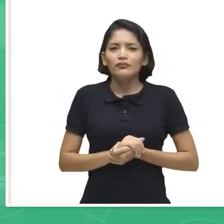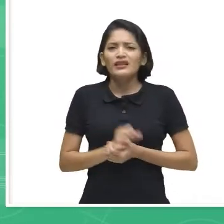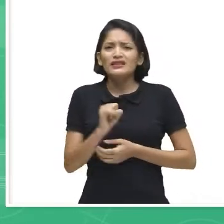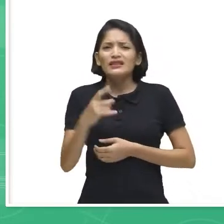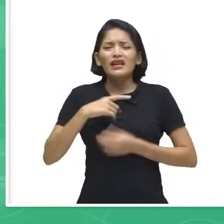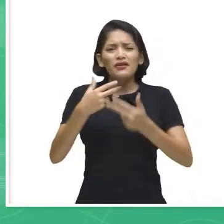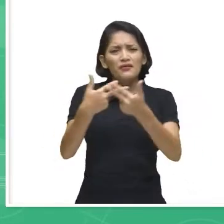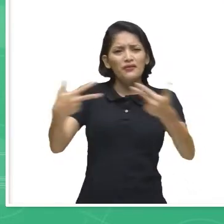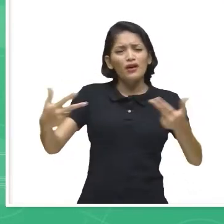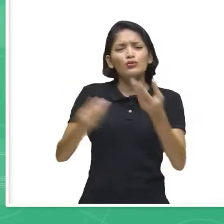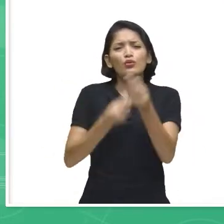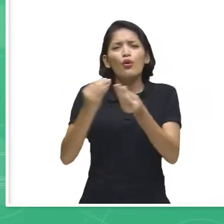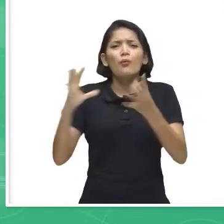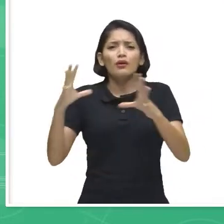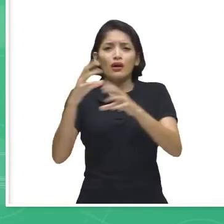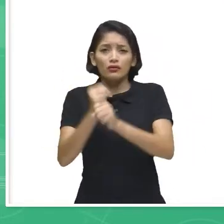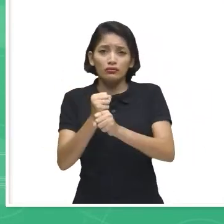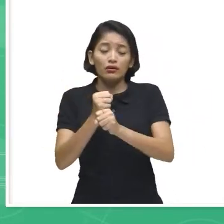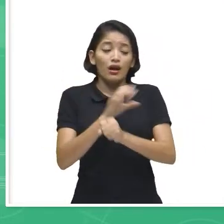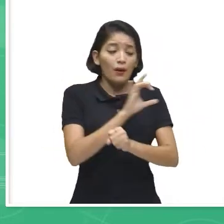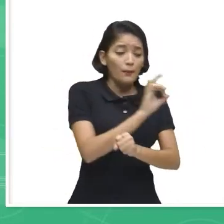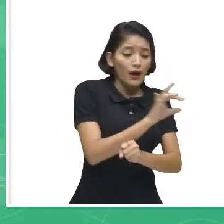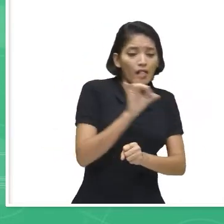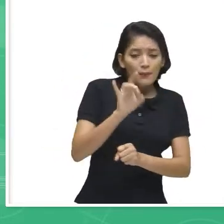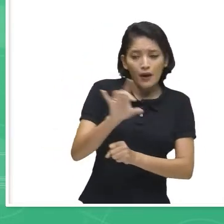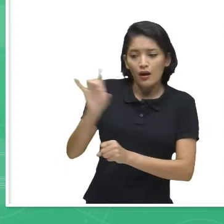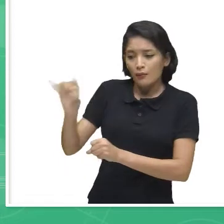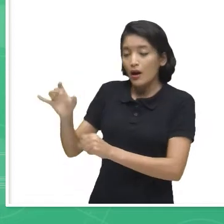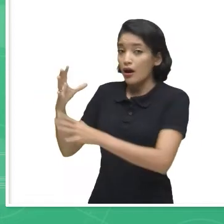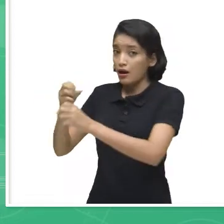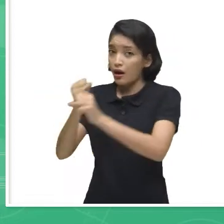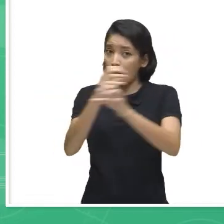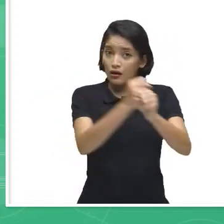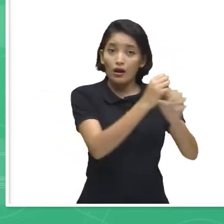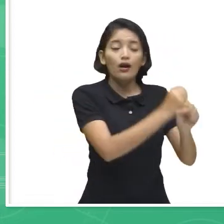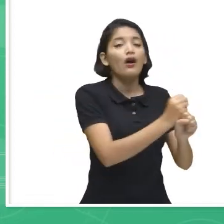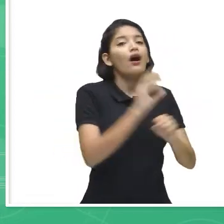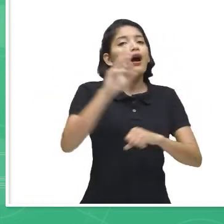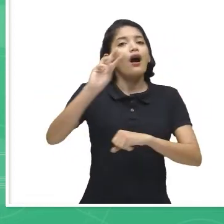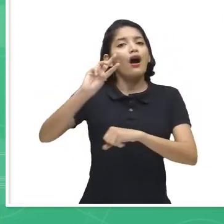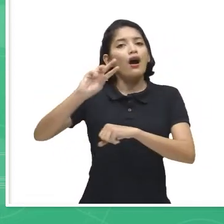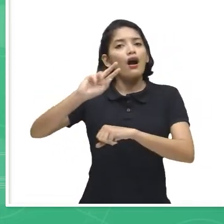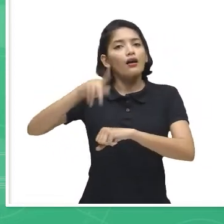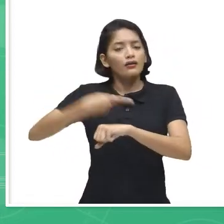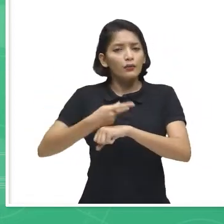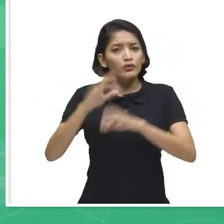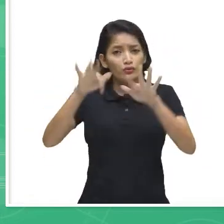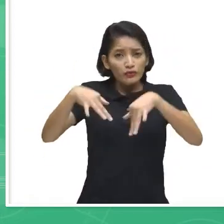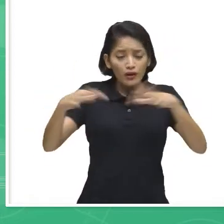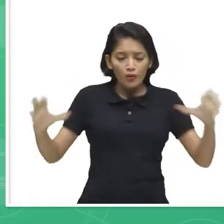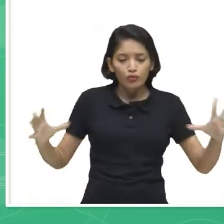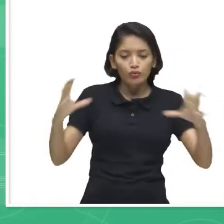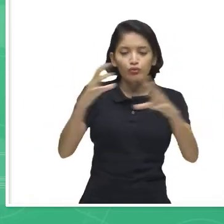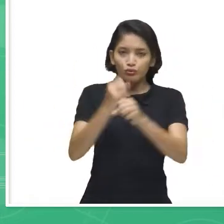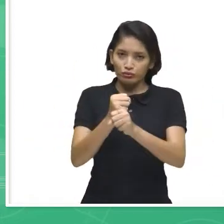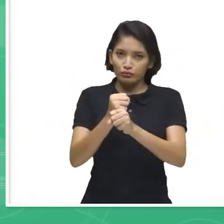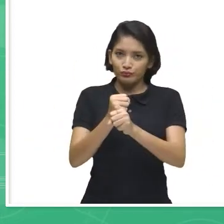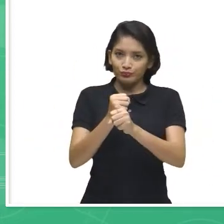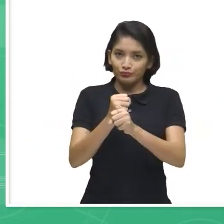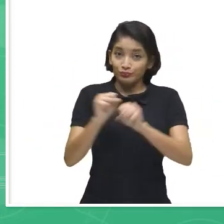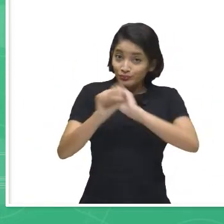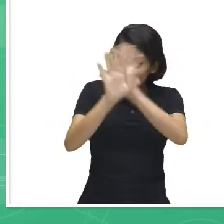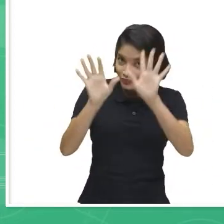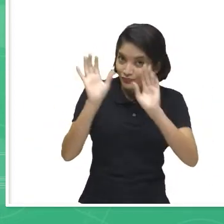eu calculo o potencial elétrico de cada carga no ponto e, por último, eu faço a soma. Beleza, já sabemos o que é